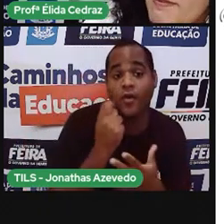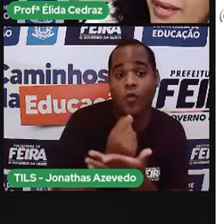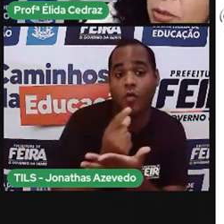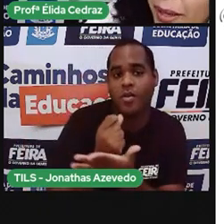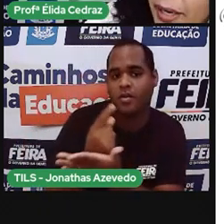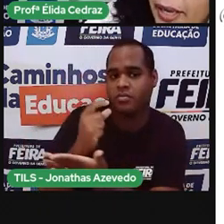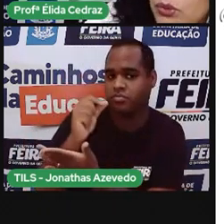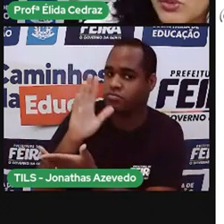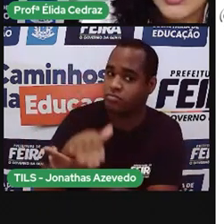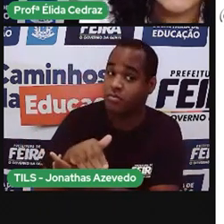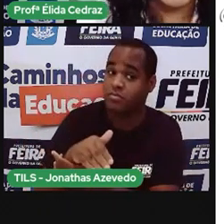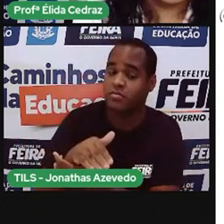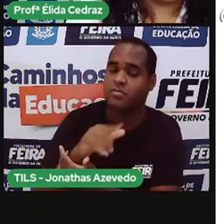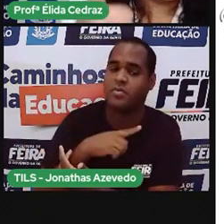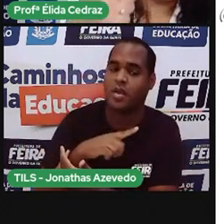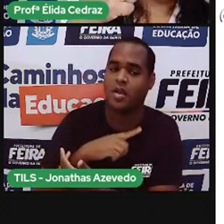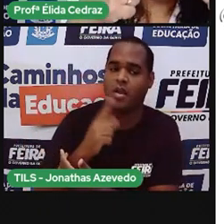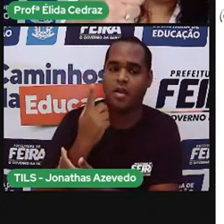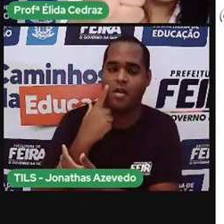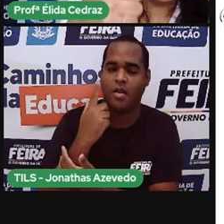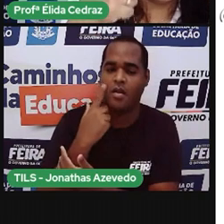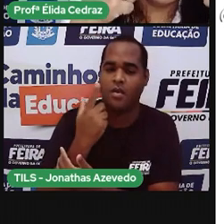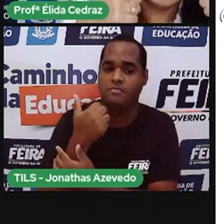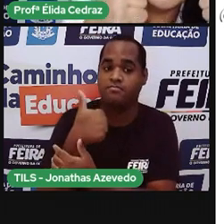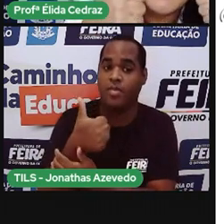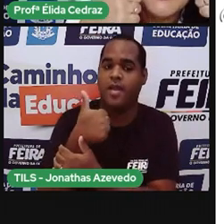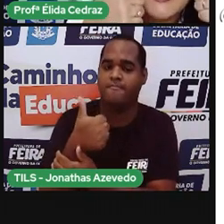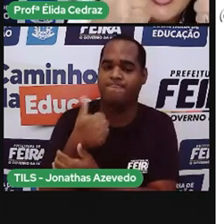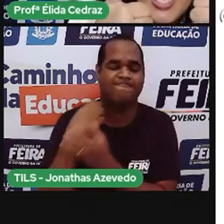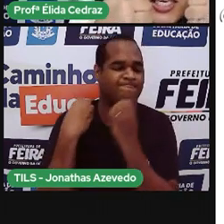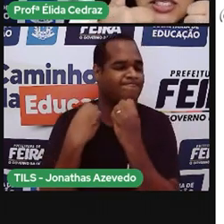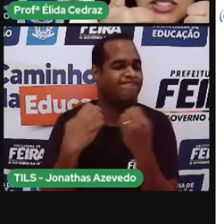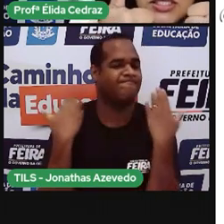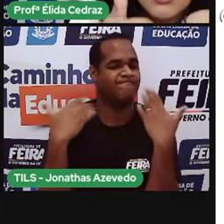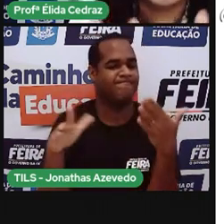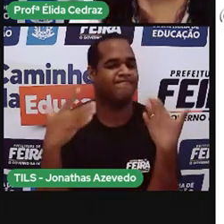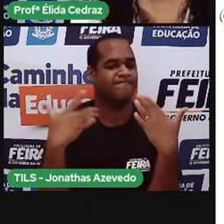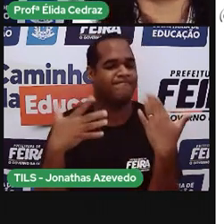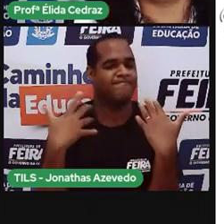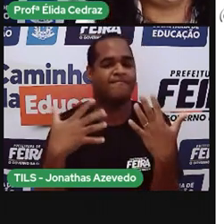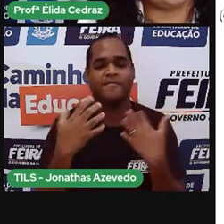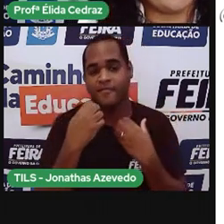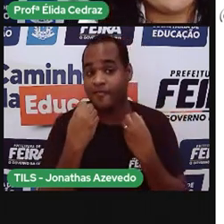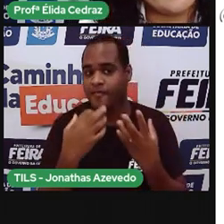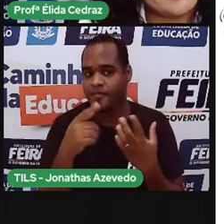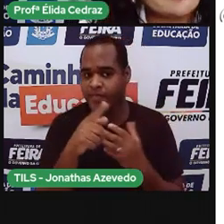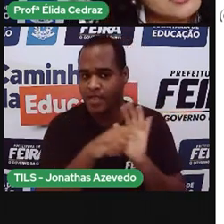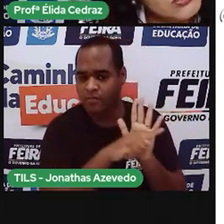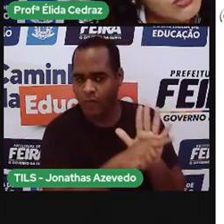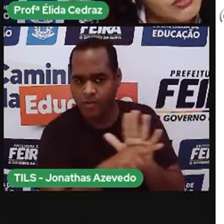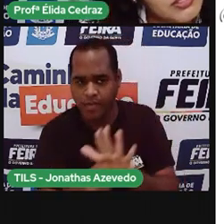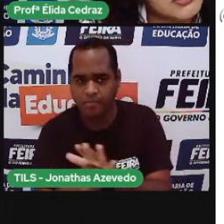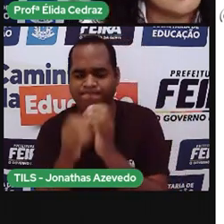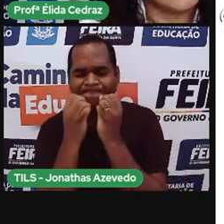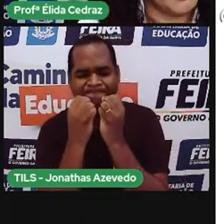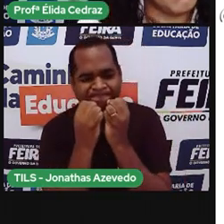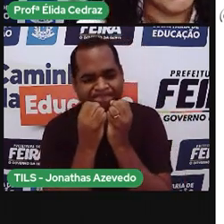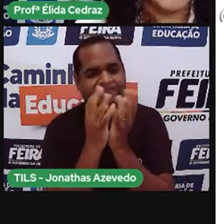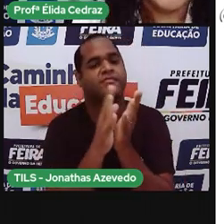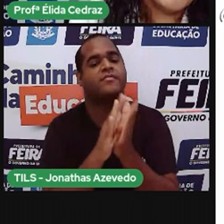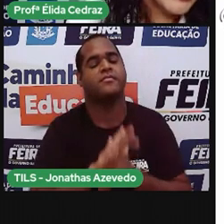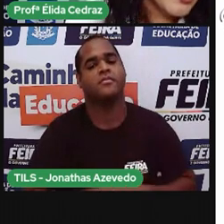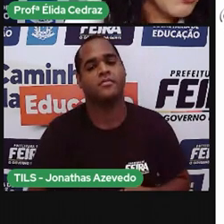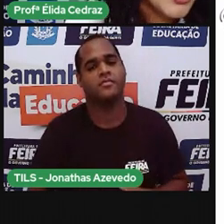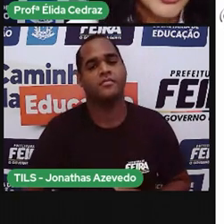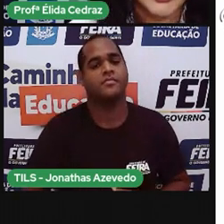aonde tiver mais barato. Isso é uma atitude, ó, nota 10. Ajudar nessas horas, tá